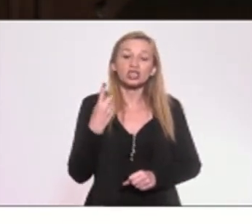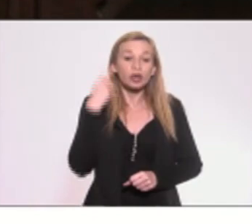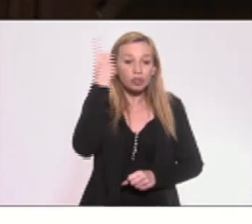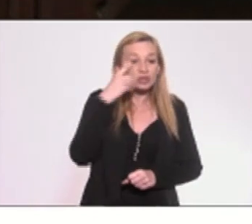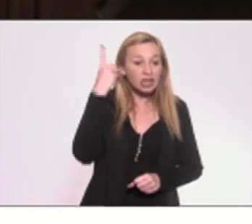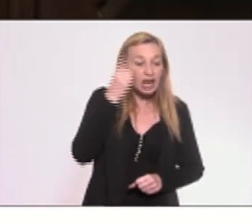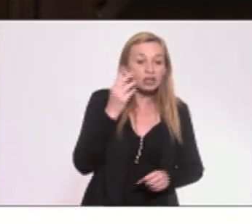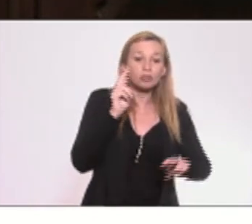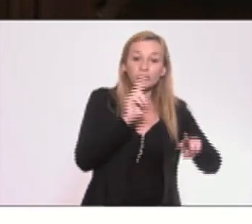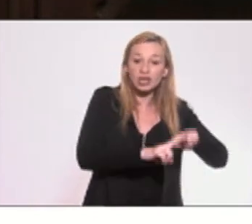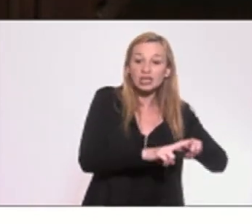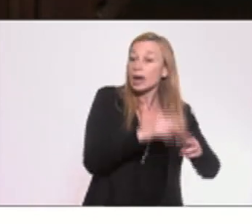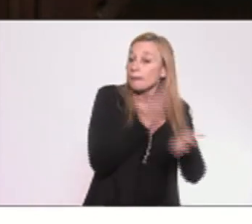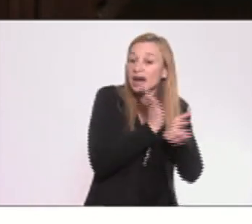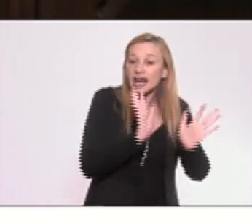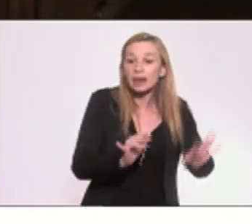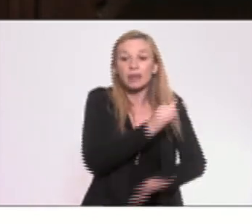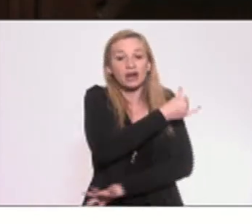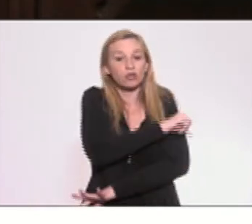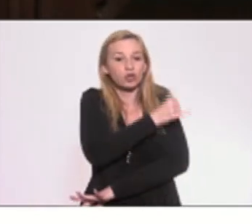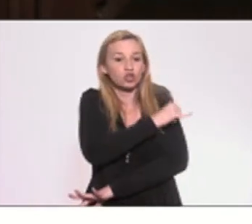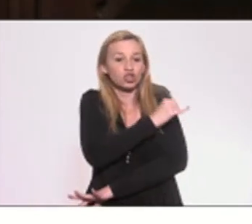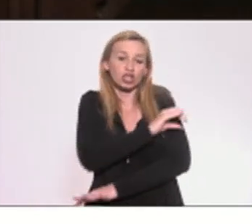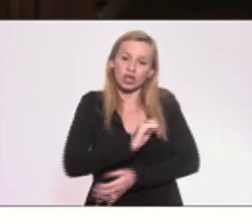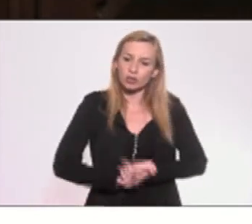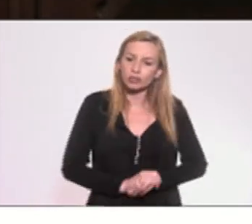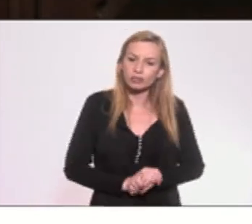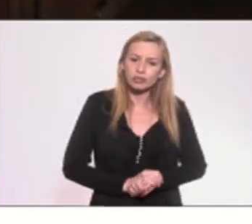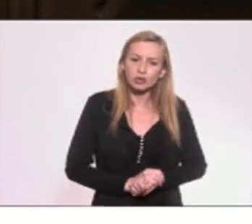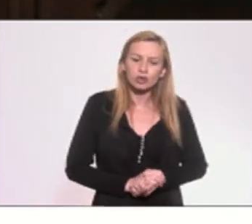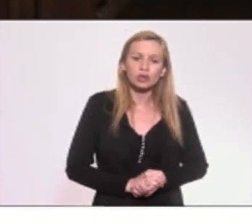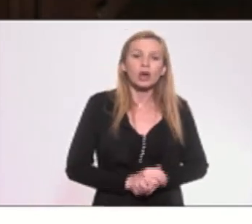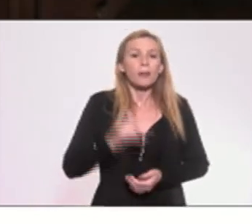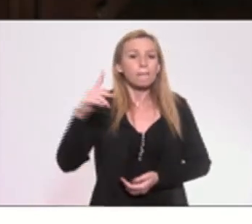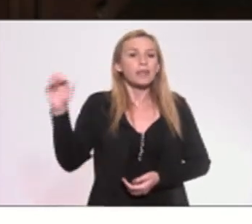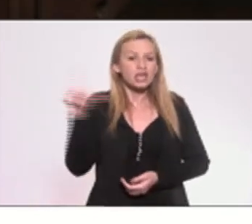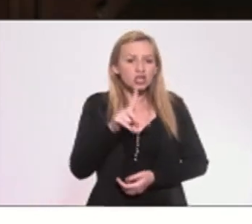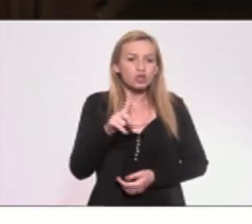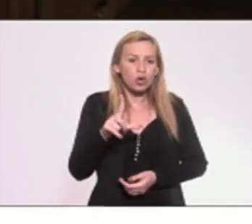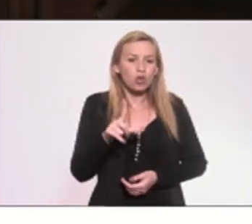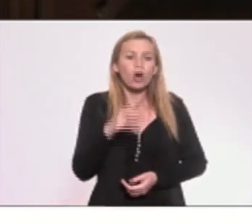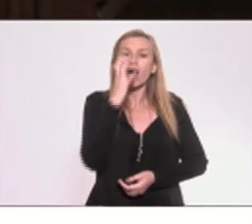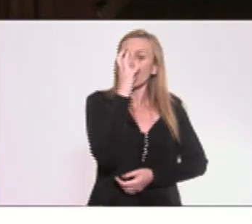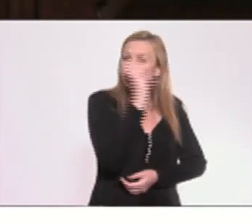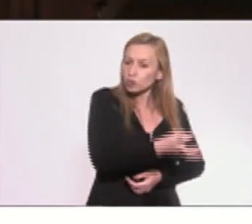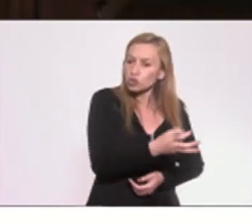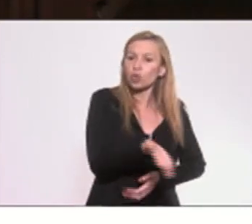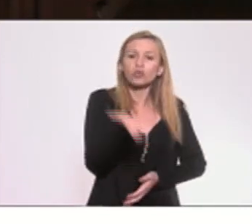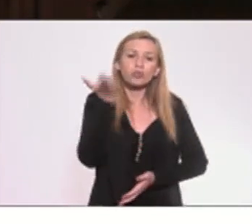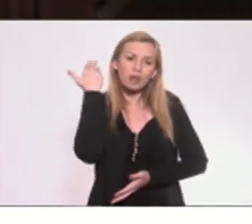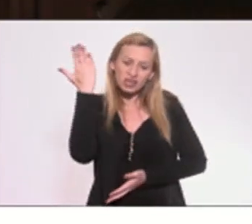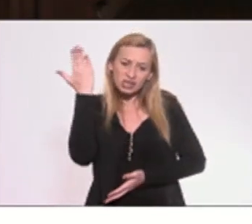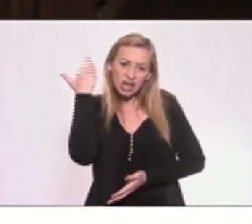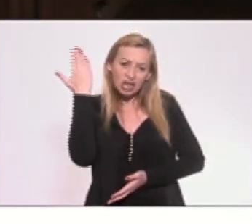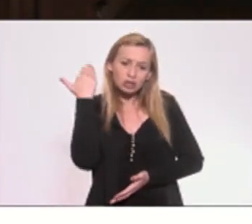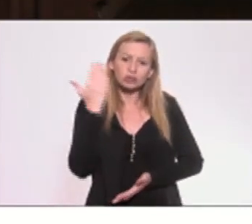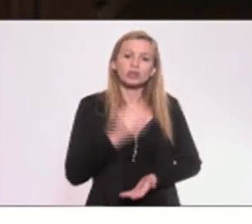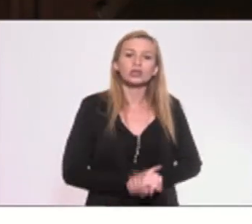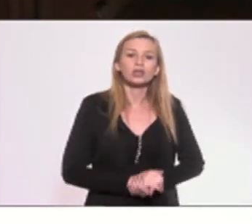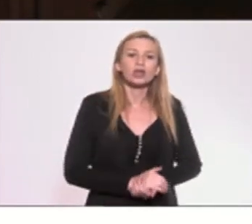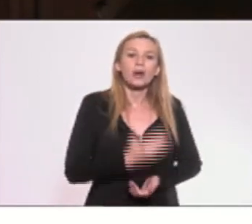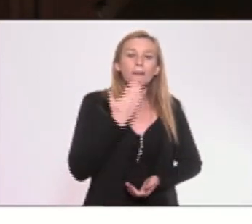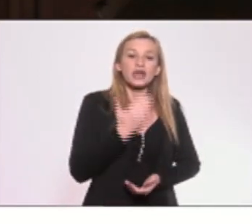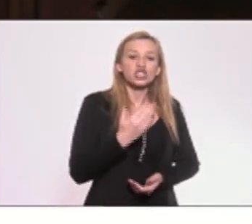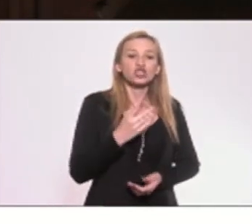para acabar com o Rio de Janeiro, e é isso que o PSOL denunciou no passado, inclusive pedindo